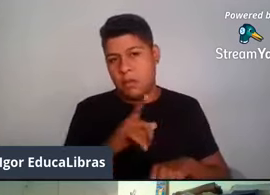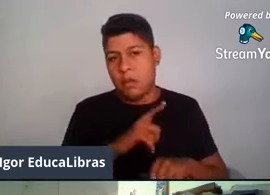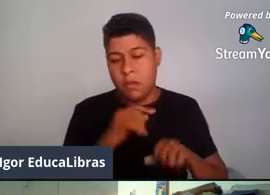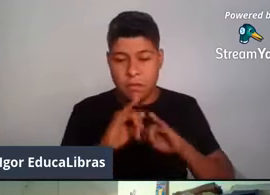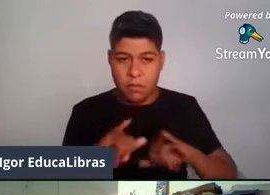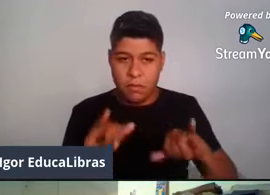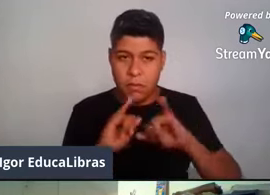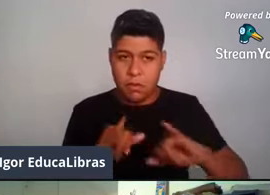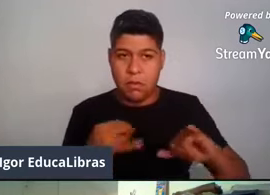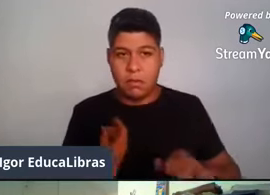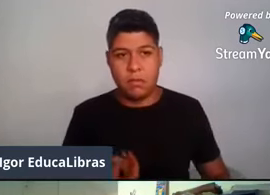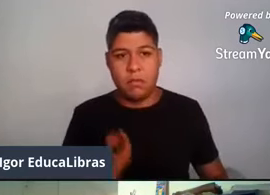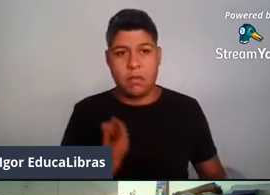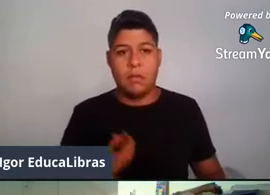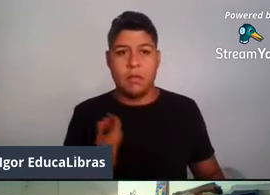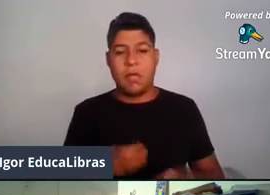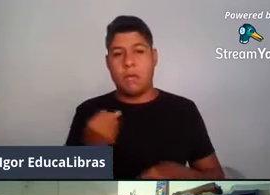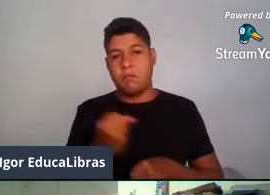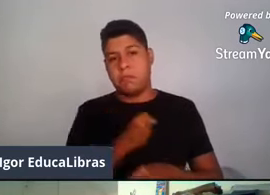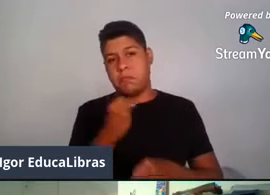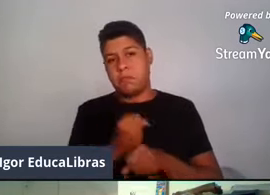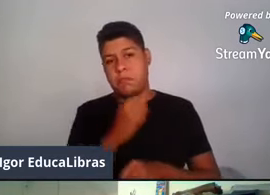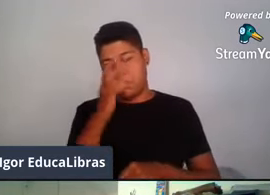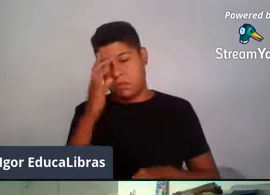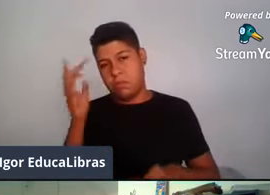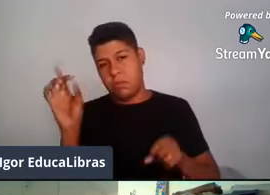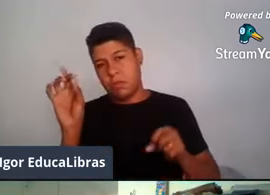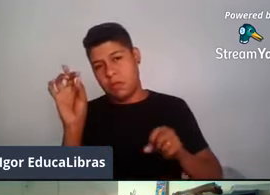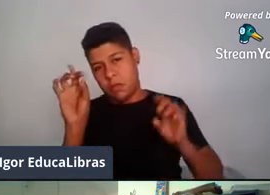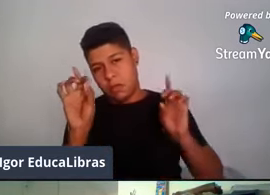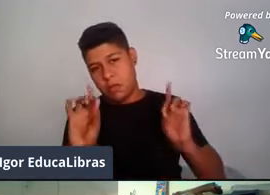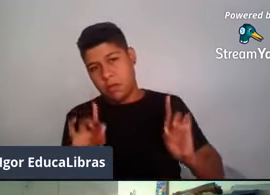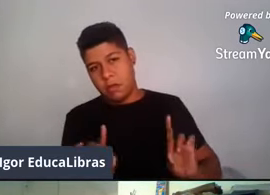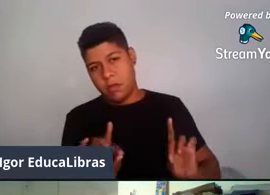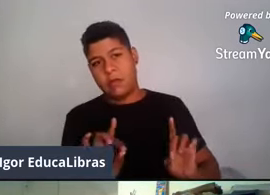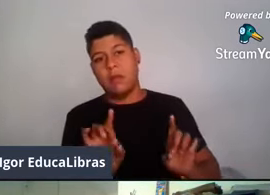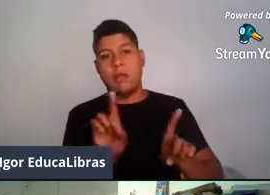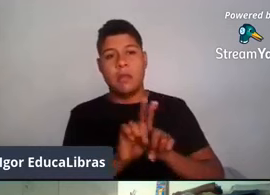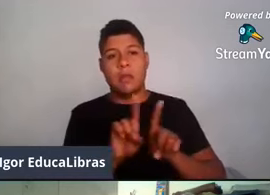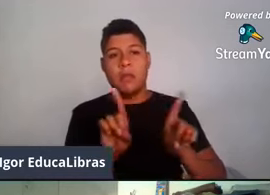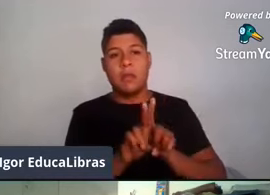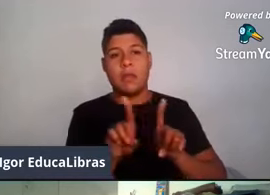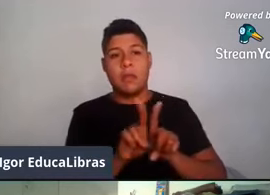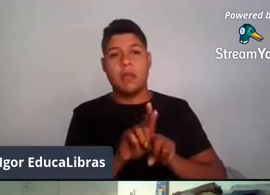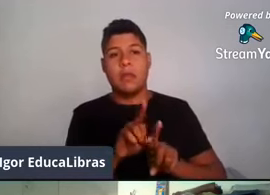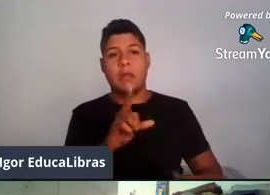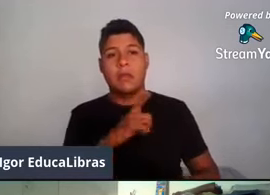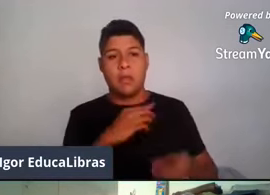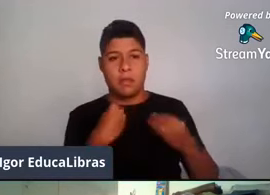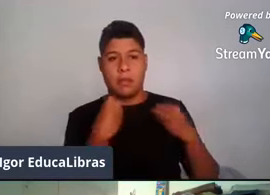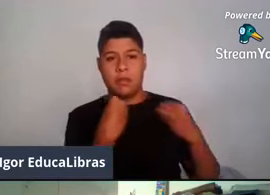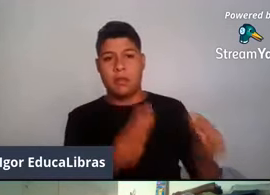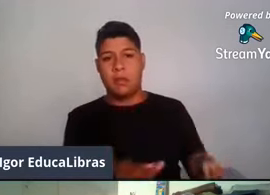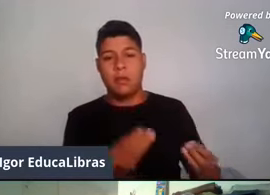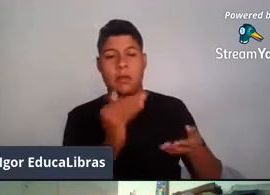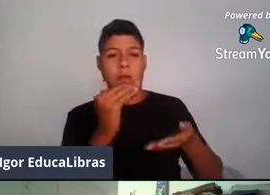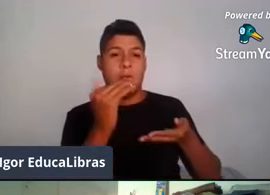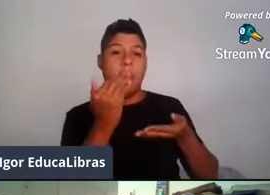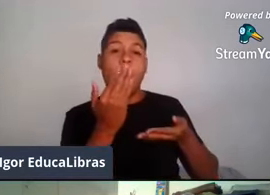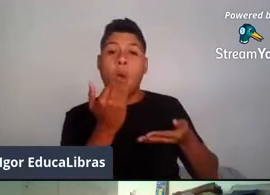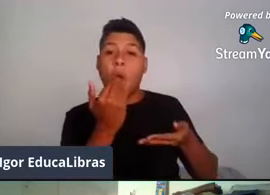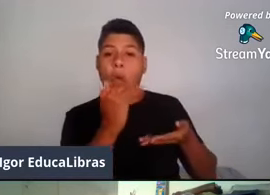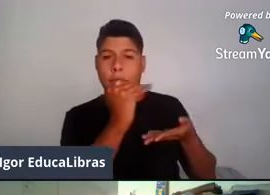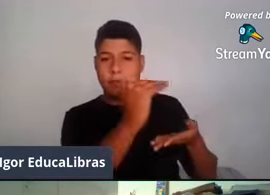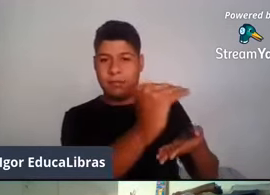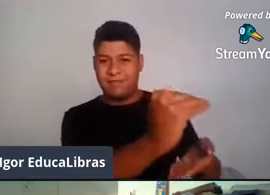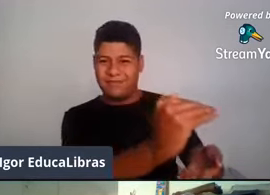de extermínio de pessoas com deficiência e estamos fazendo doações, cestas básicas aí para